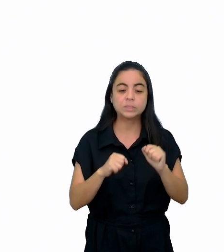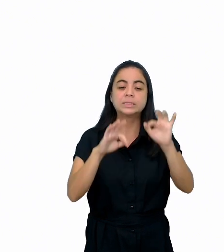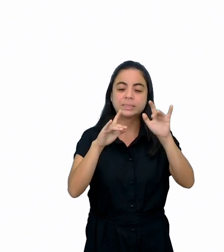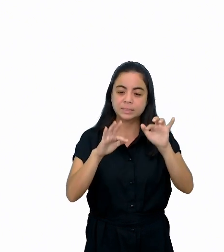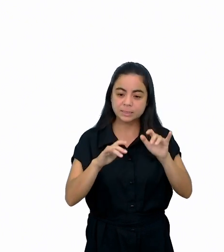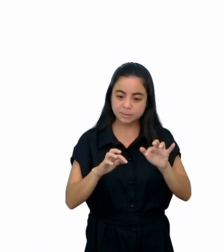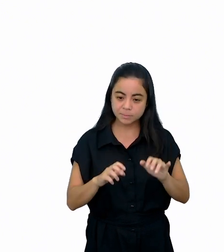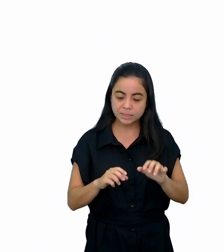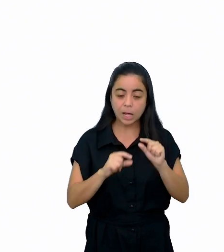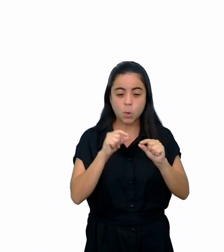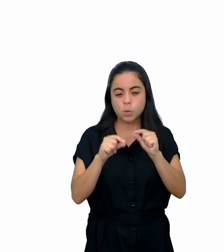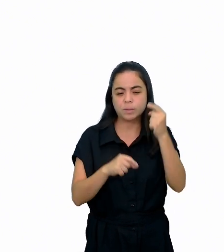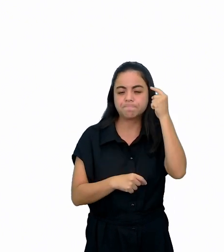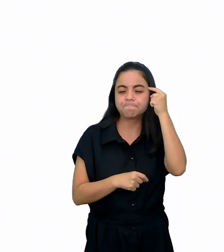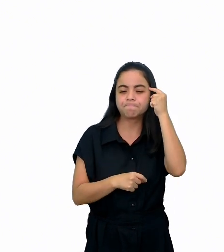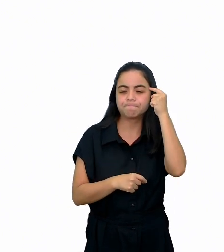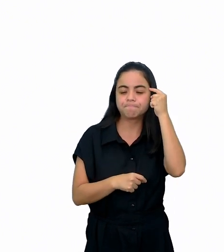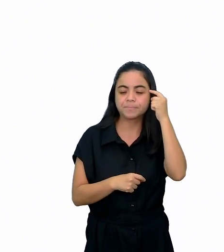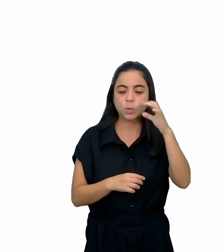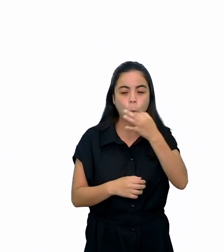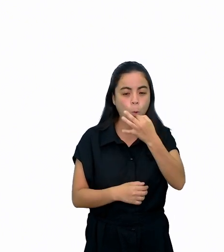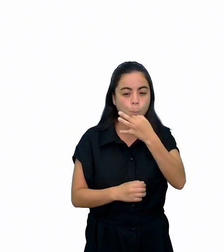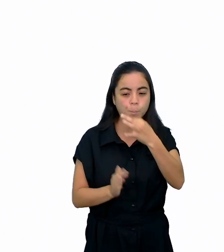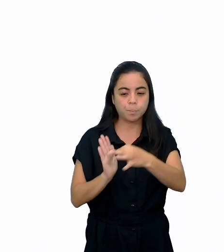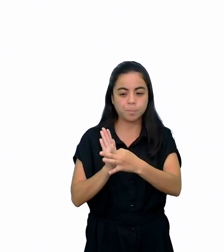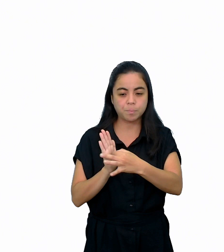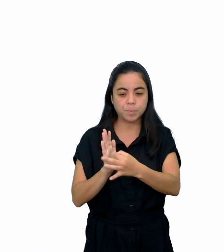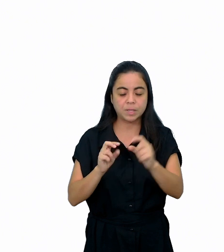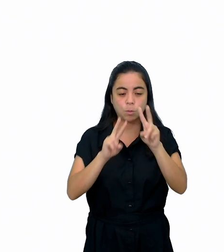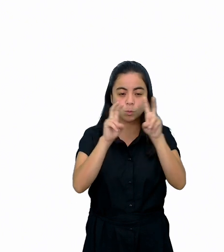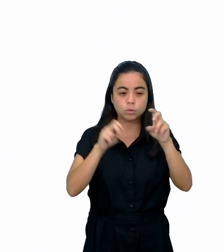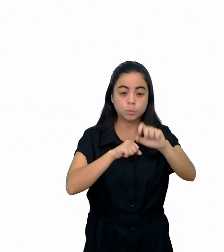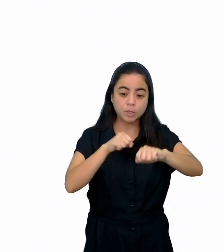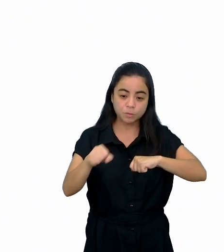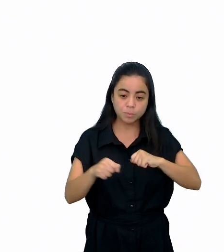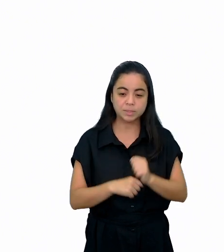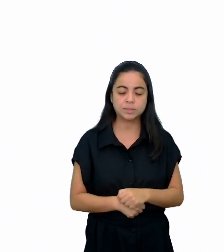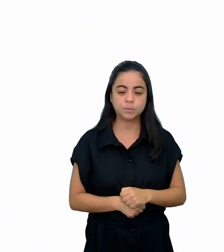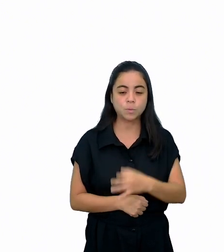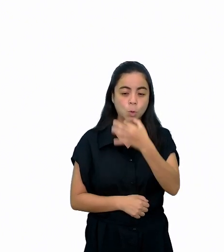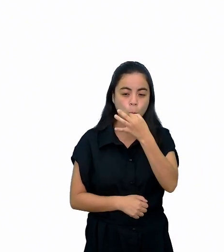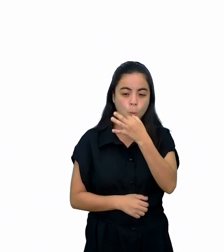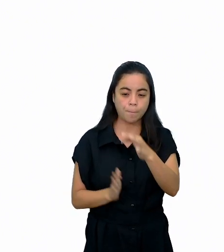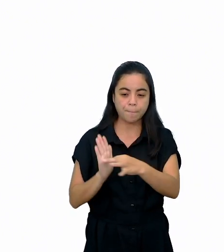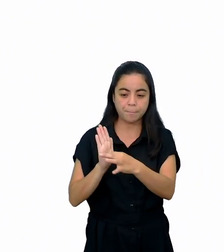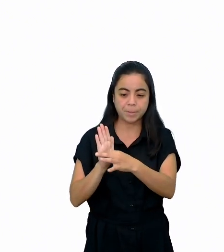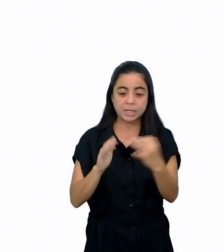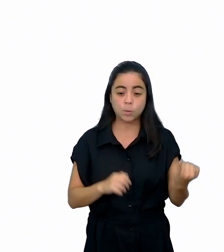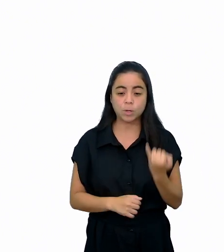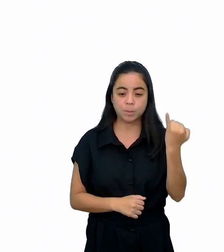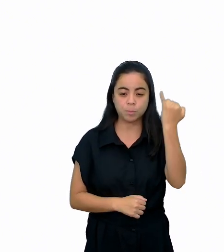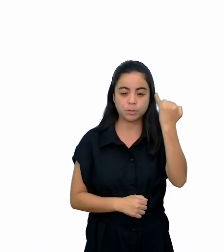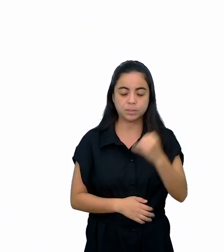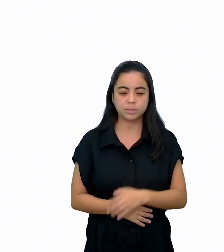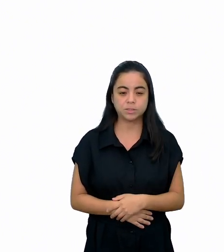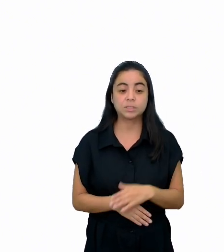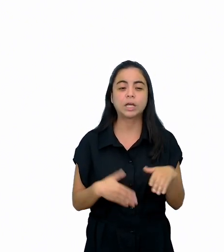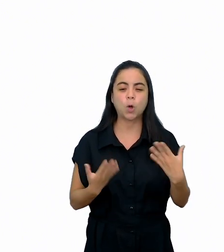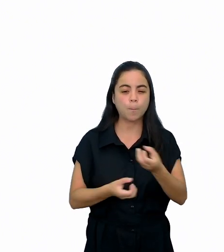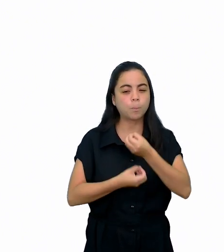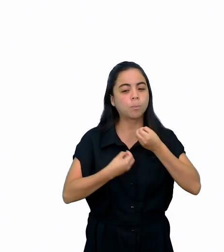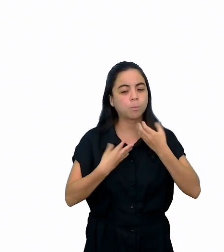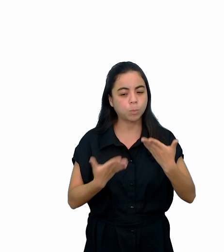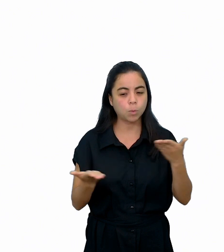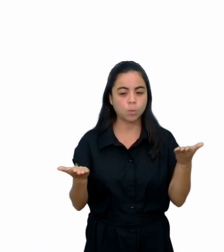expressem o que vocês acharam da formação, tá? A opinião de vocês é muito importante. E eu quero dizer que foi muito bom